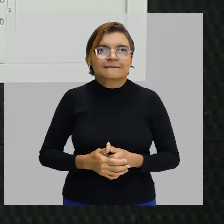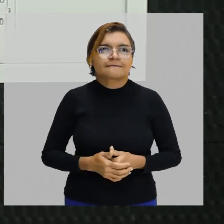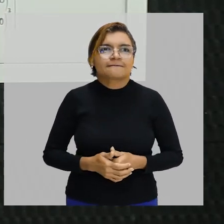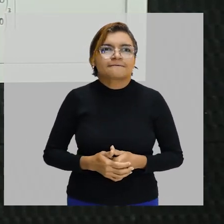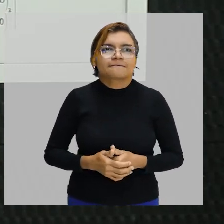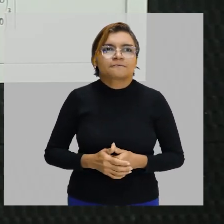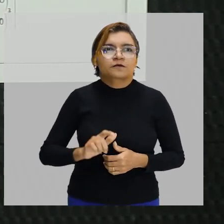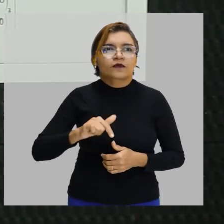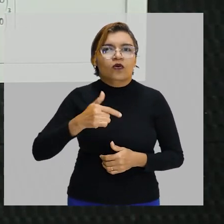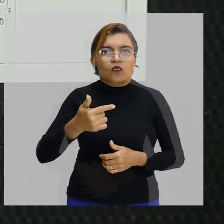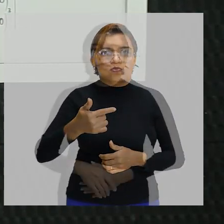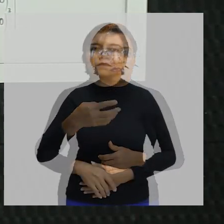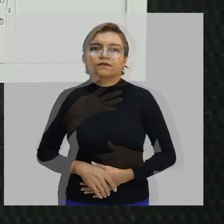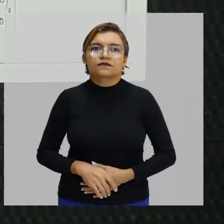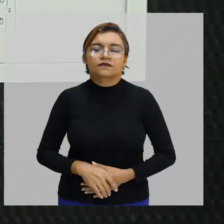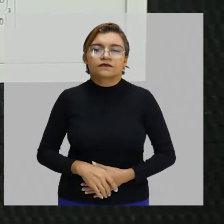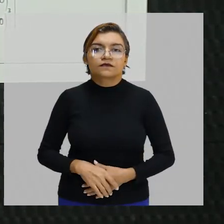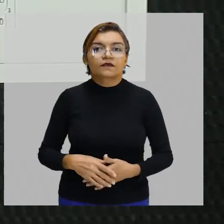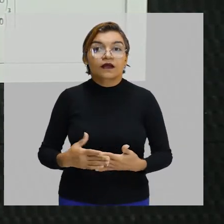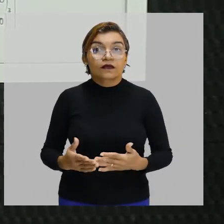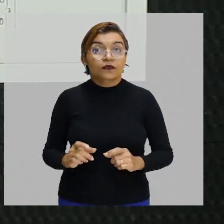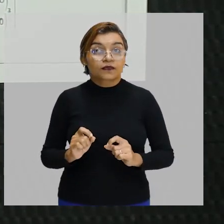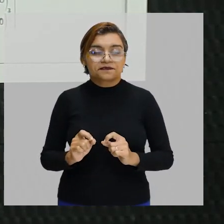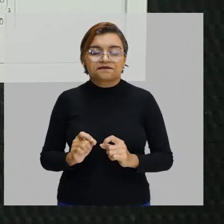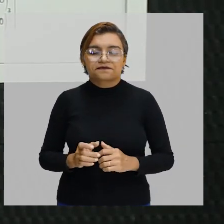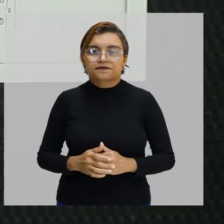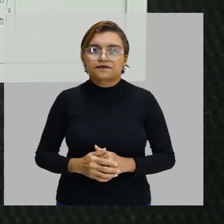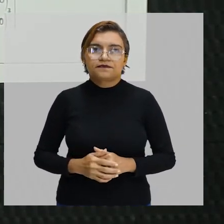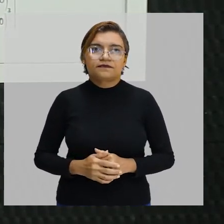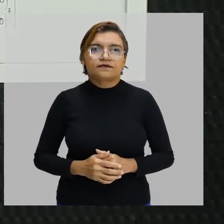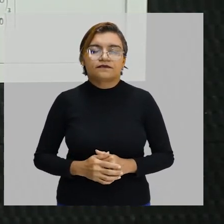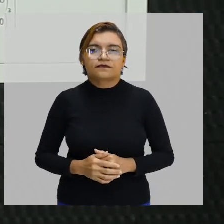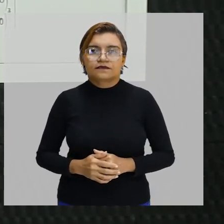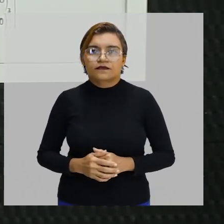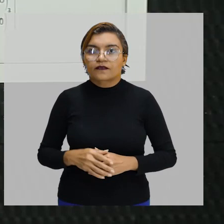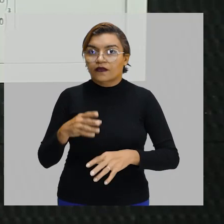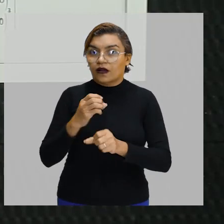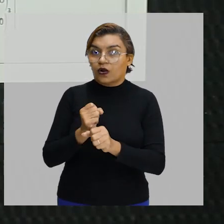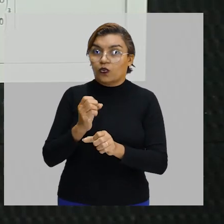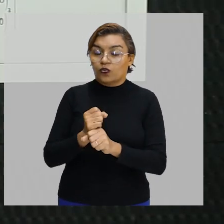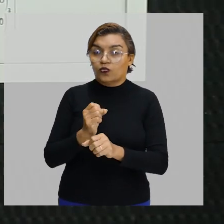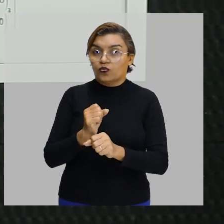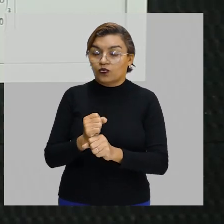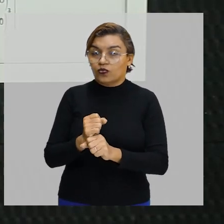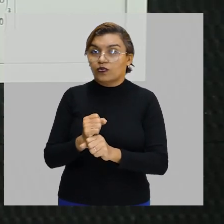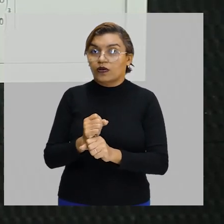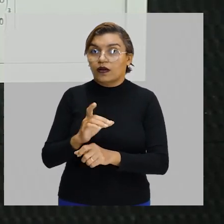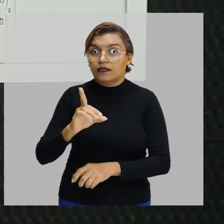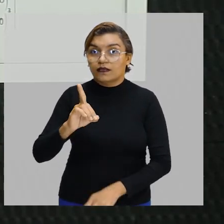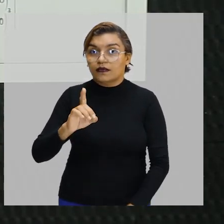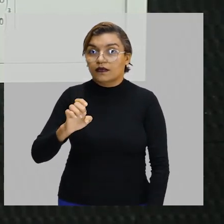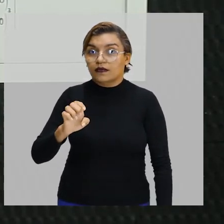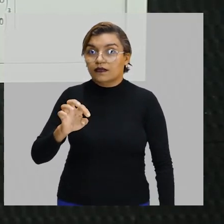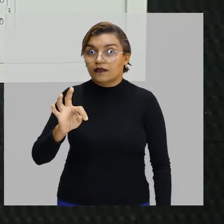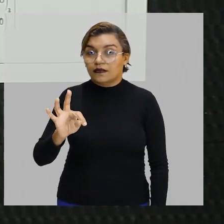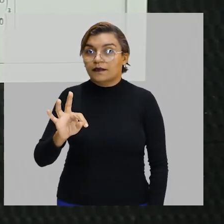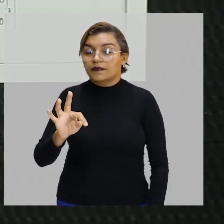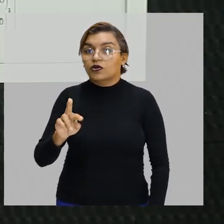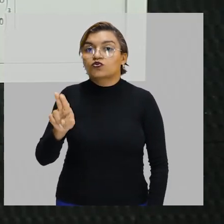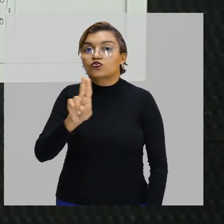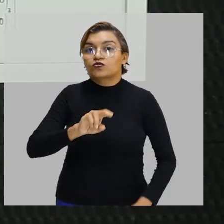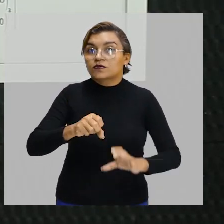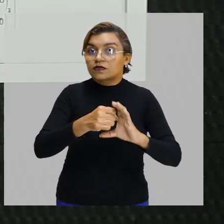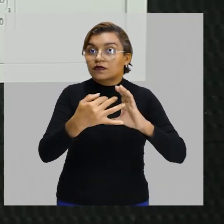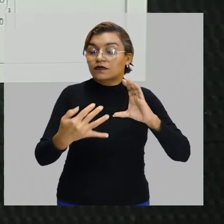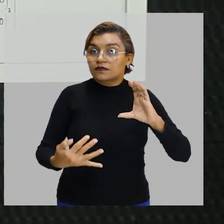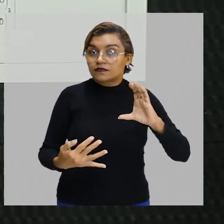só, vamos para a quarta questão. Então, turma, o que acontece aqui? A gente vai calcular esse determinante usando aquela lá propriedade da matriz